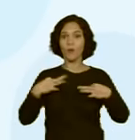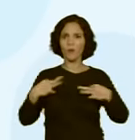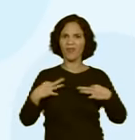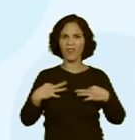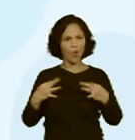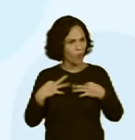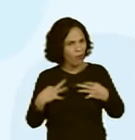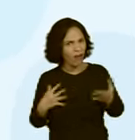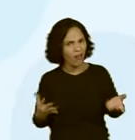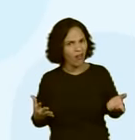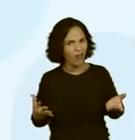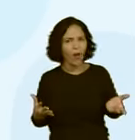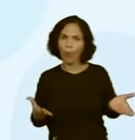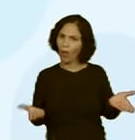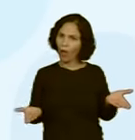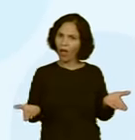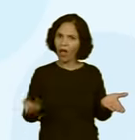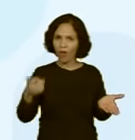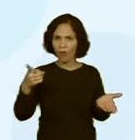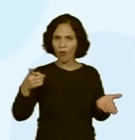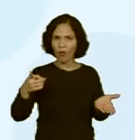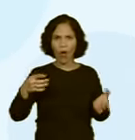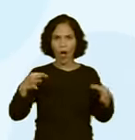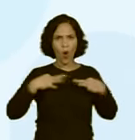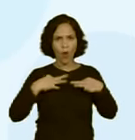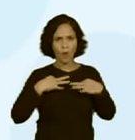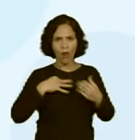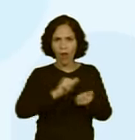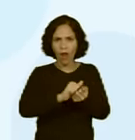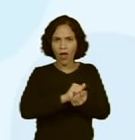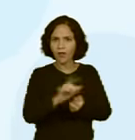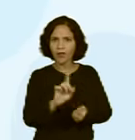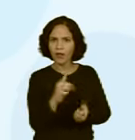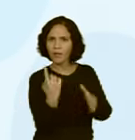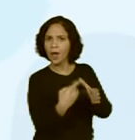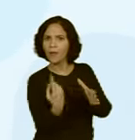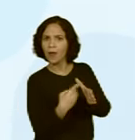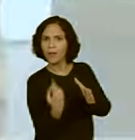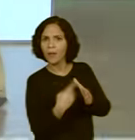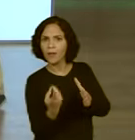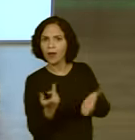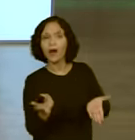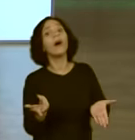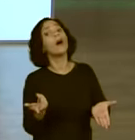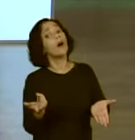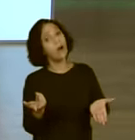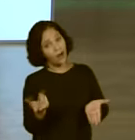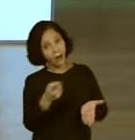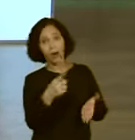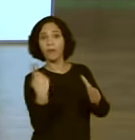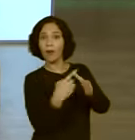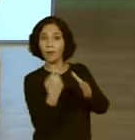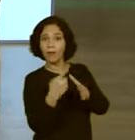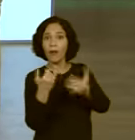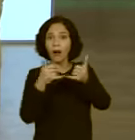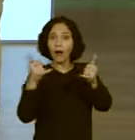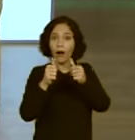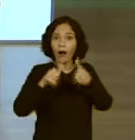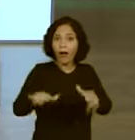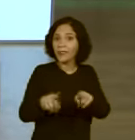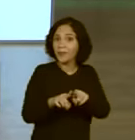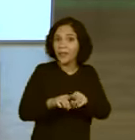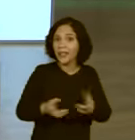Roupa, A professora? roupa? Ué, você não lava a roupa? Não usa a máquina de lavar? Verdade, A máquina nossa. de lavar não gasta